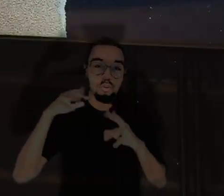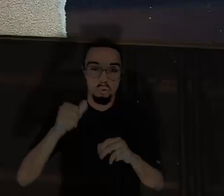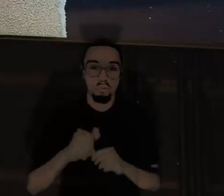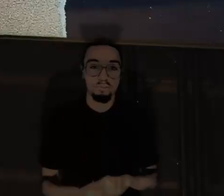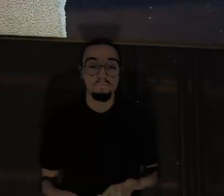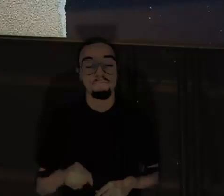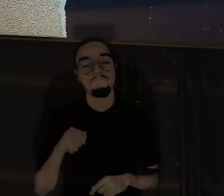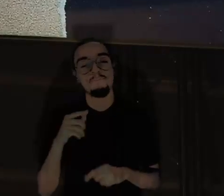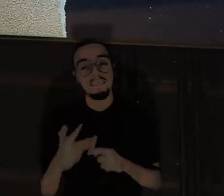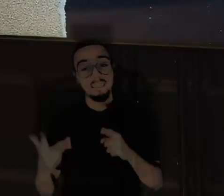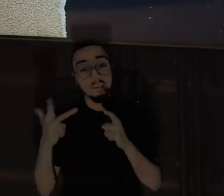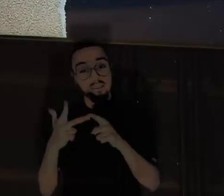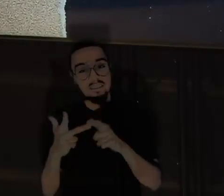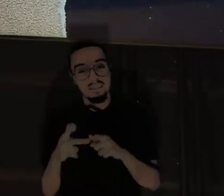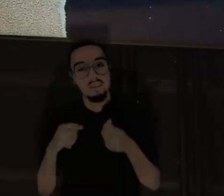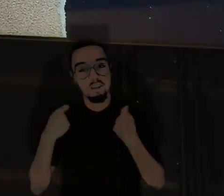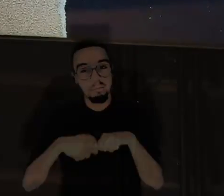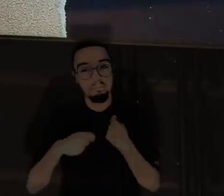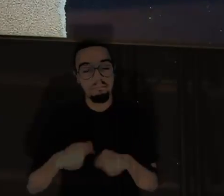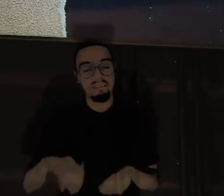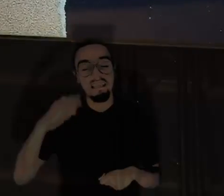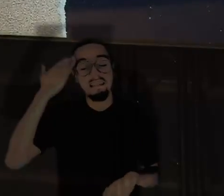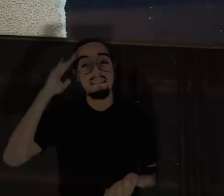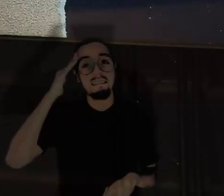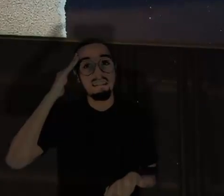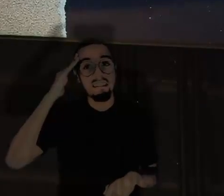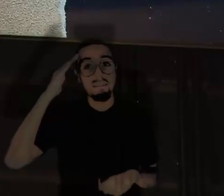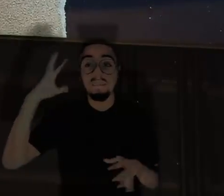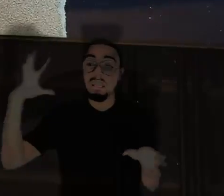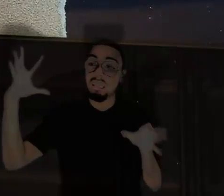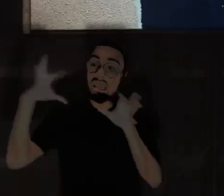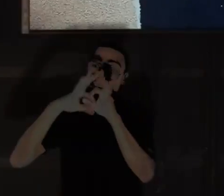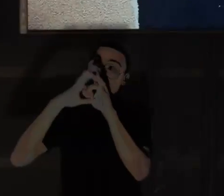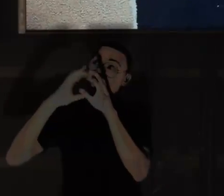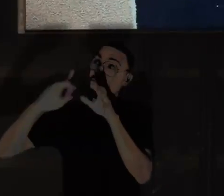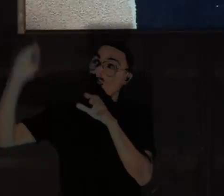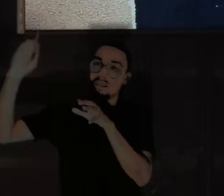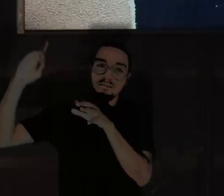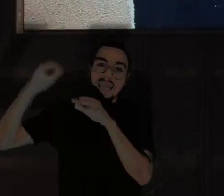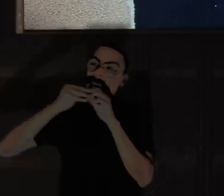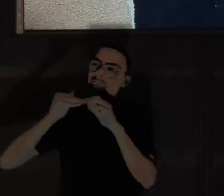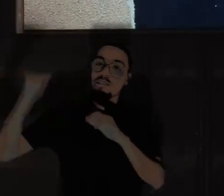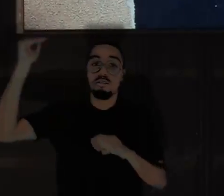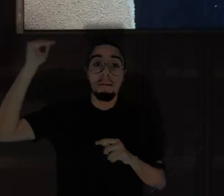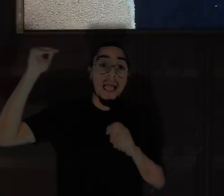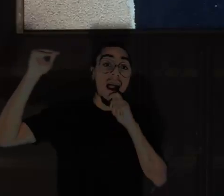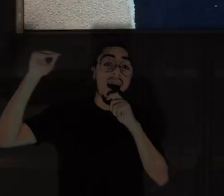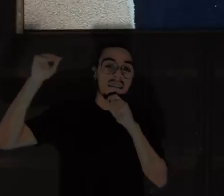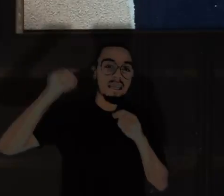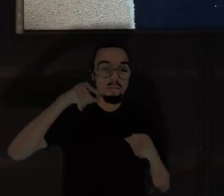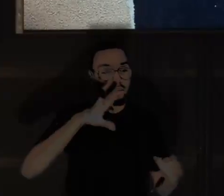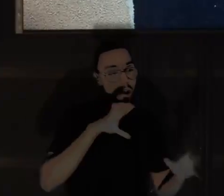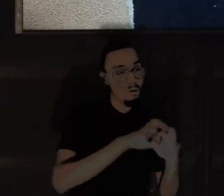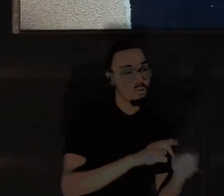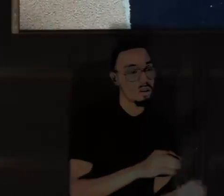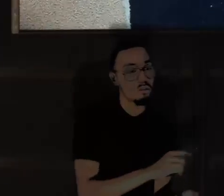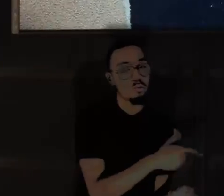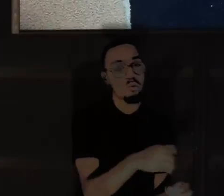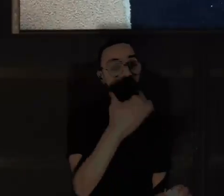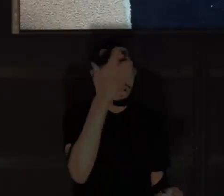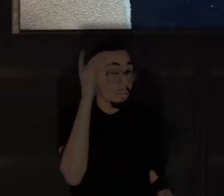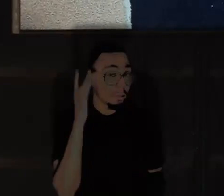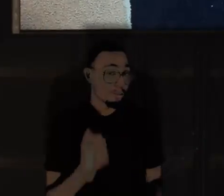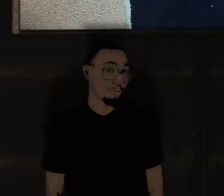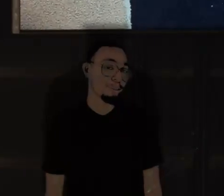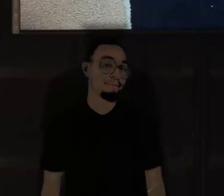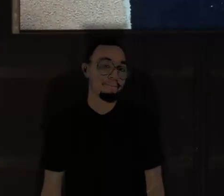que a aliança com Deus ela é maior que a aliança que você pode ter com homens. As pessoas hoje matam e